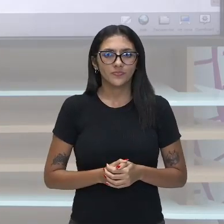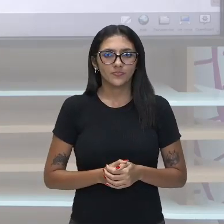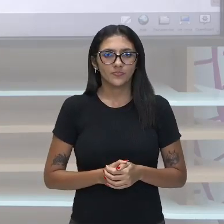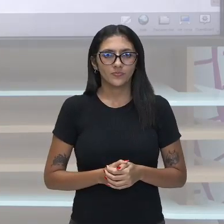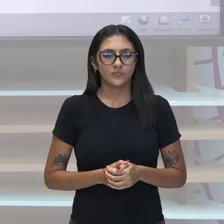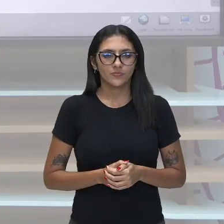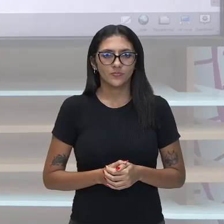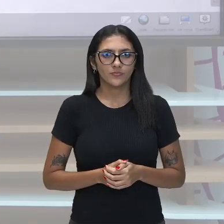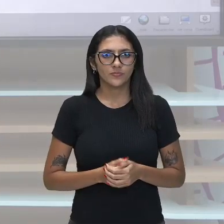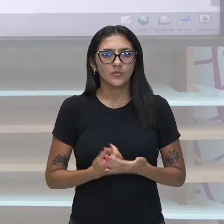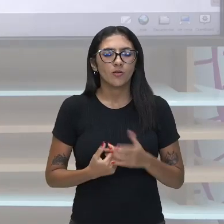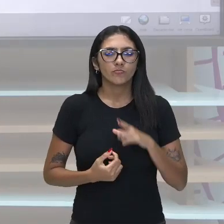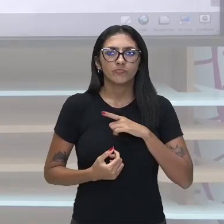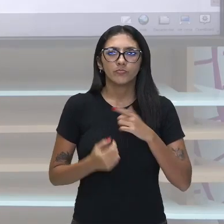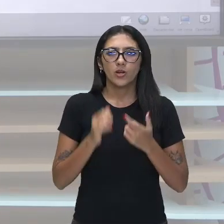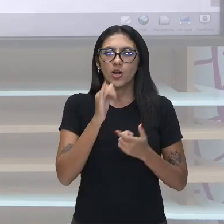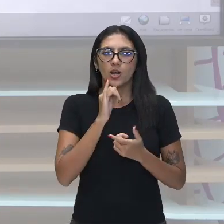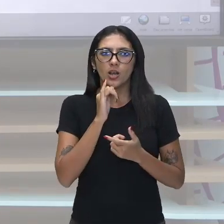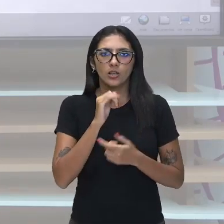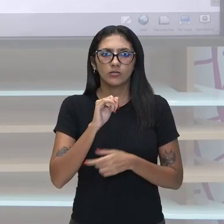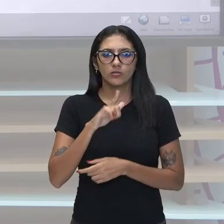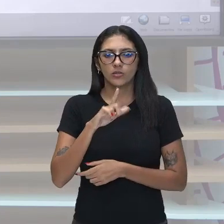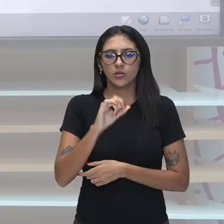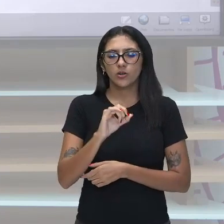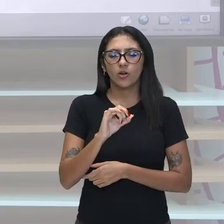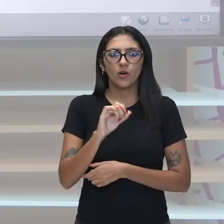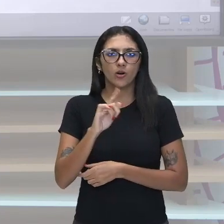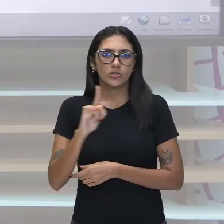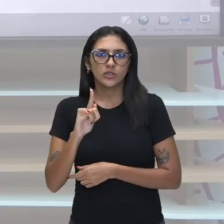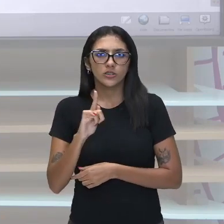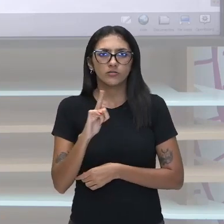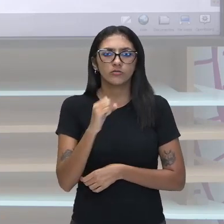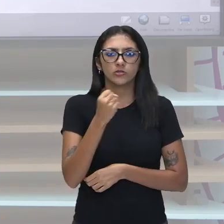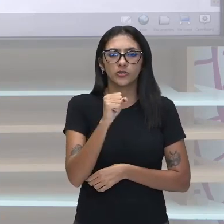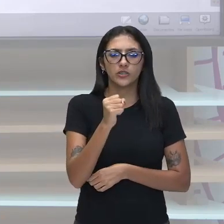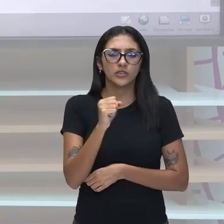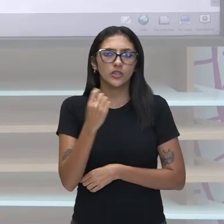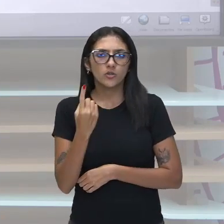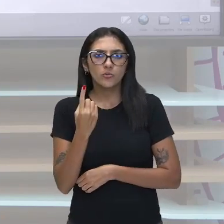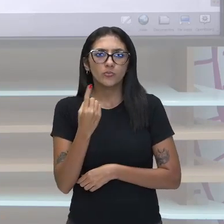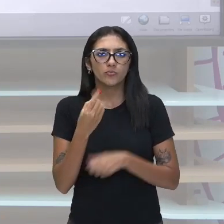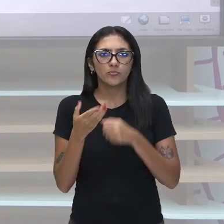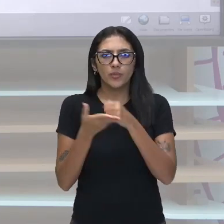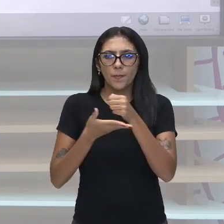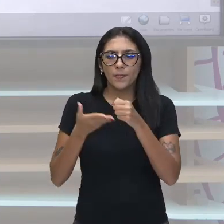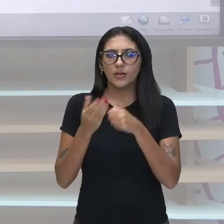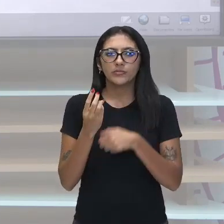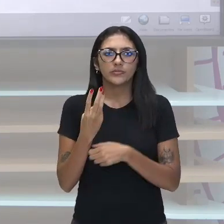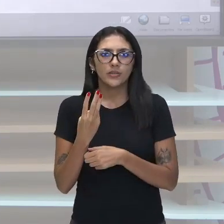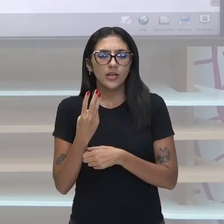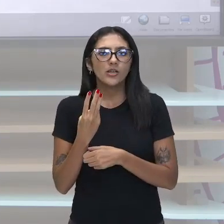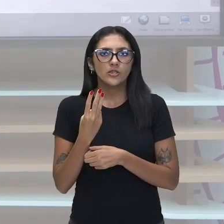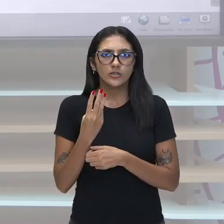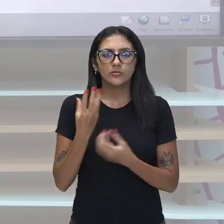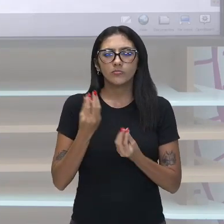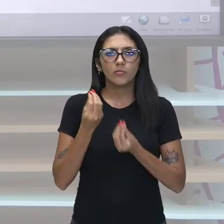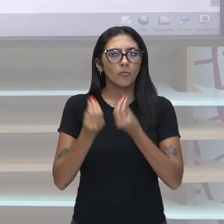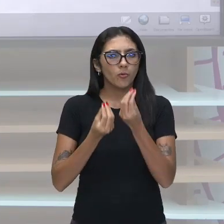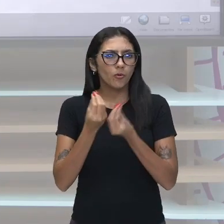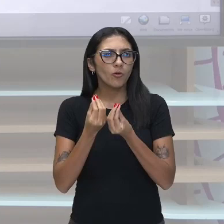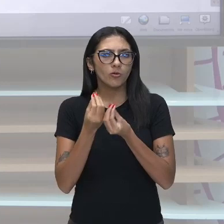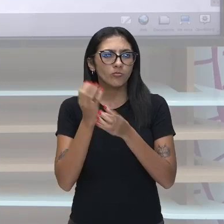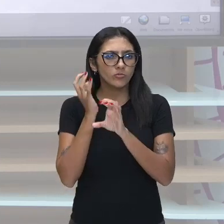um logaritmo de 81 na base 3, por exemplo. Quanto vale um logaritmo de 81 na base